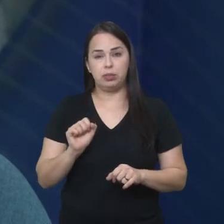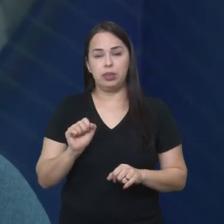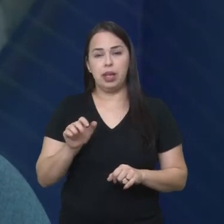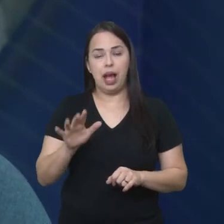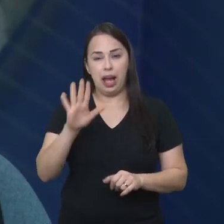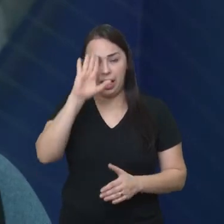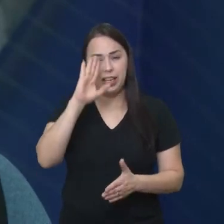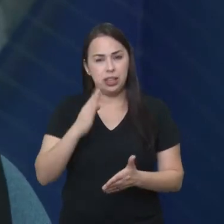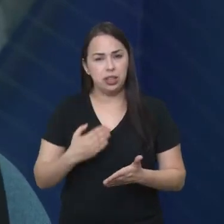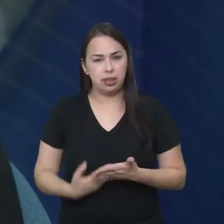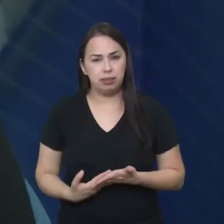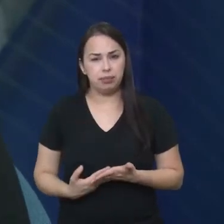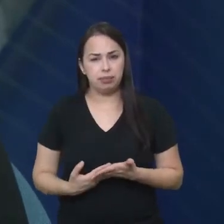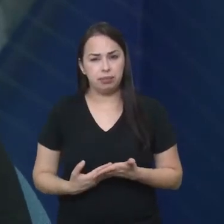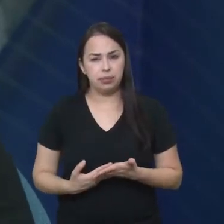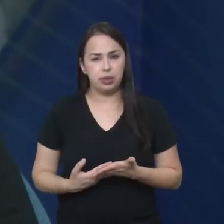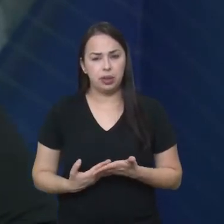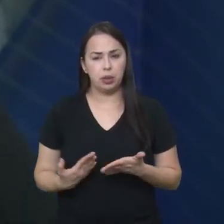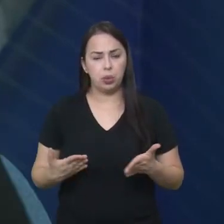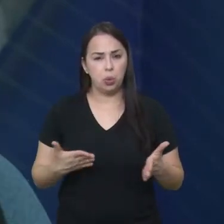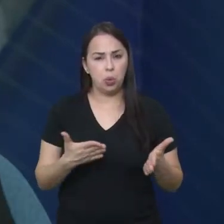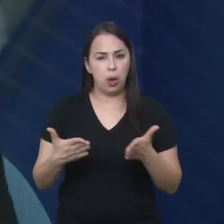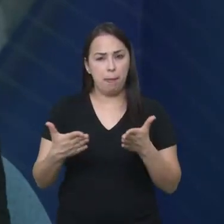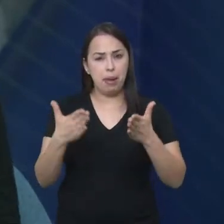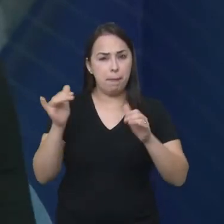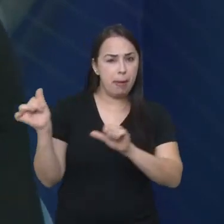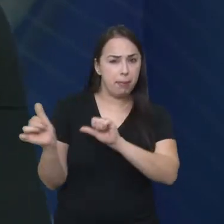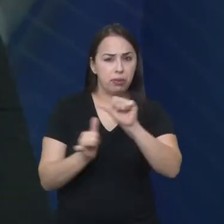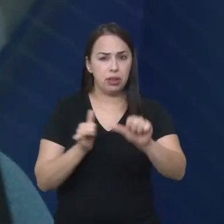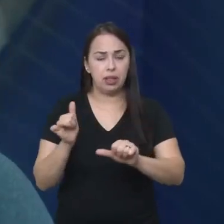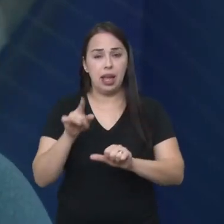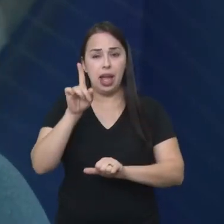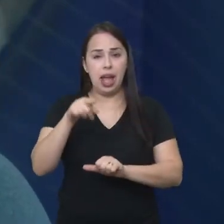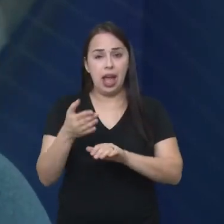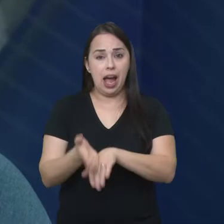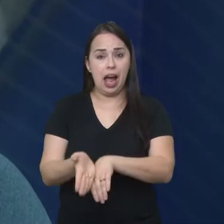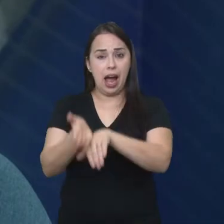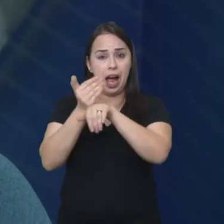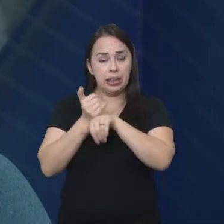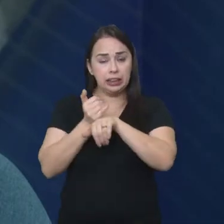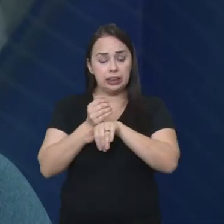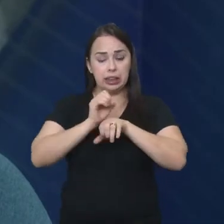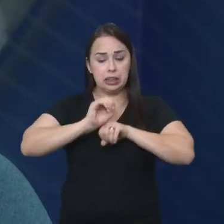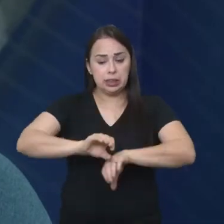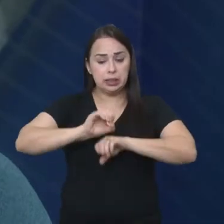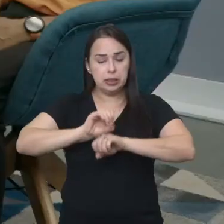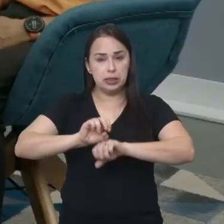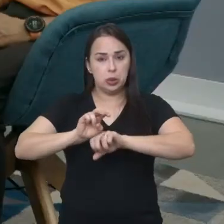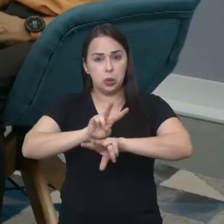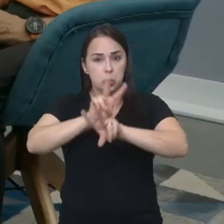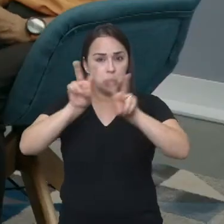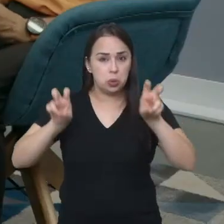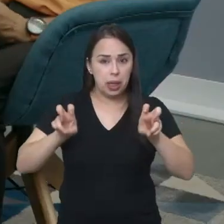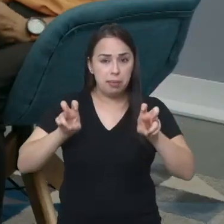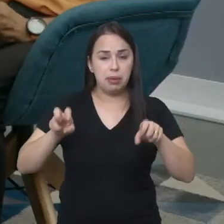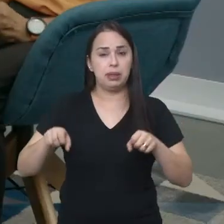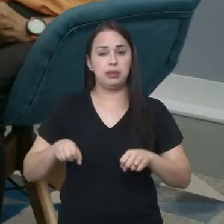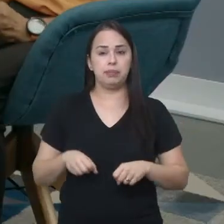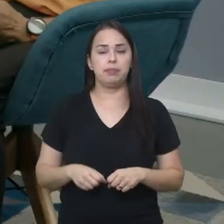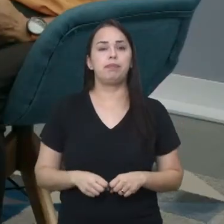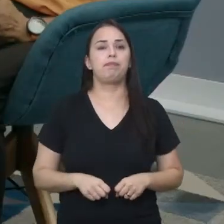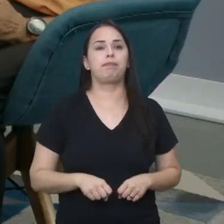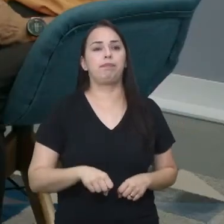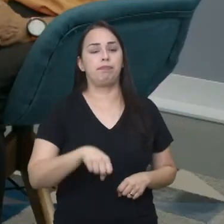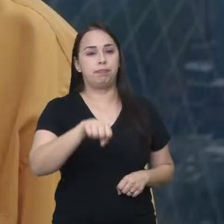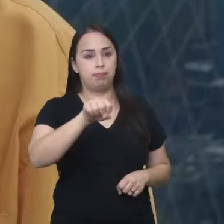para a gente tentar mudar essa situação seria uma educação mais ampla, falar sobre esse assunto? Com certeza, tanto é que a gente